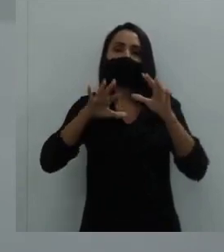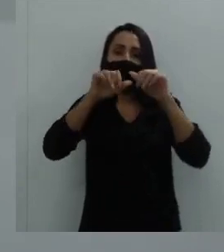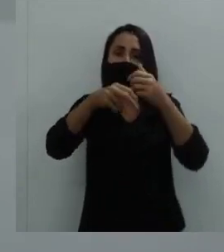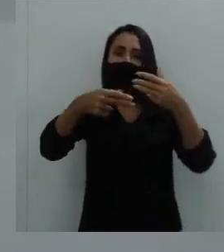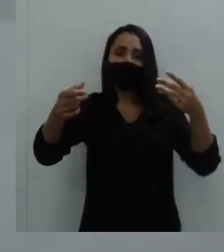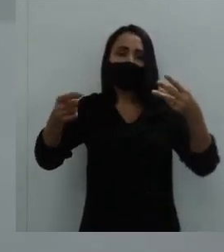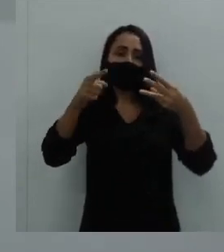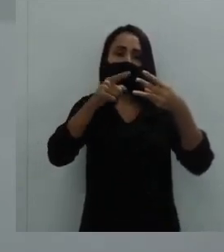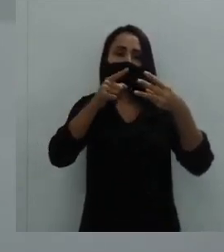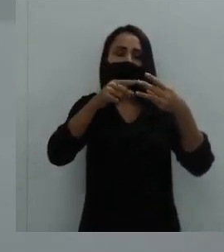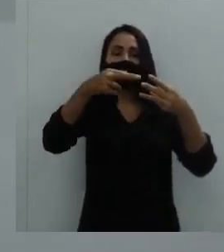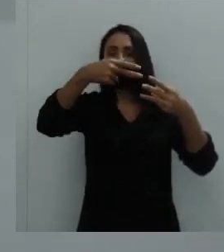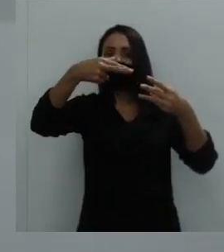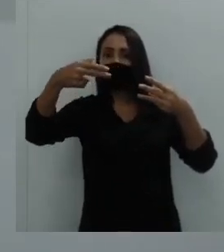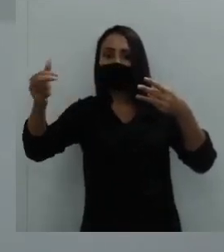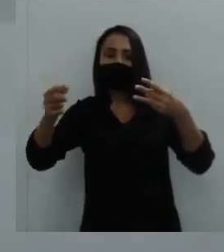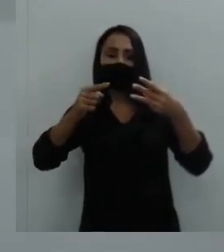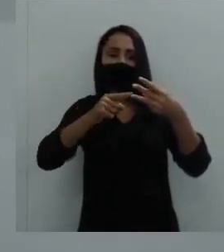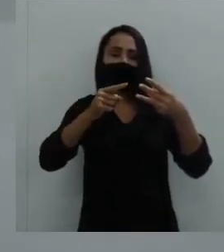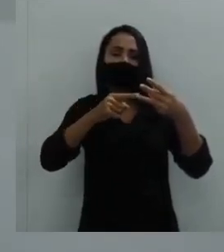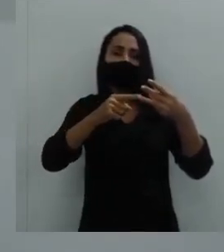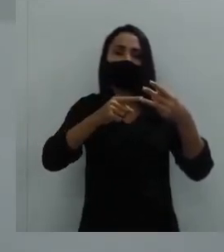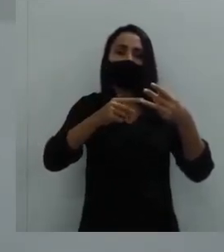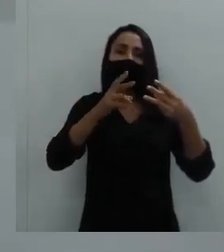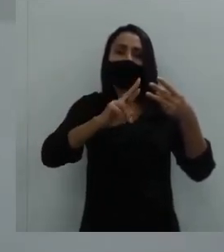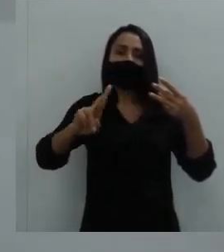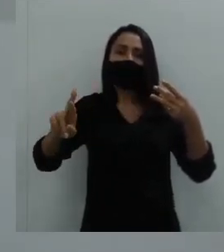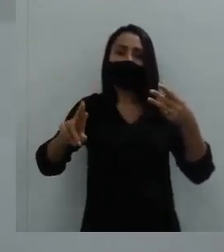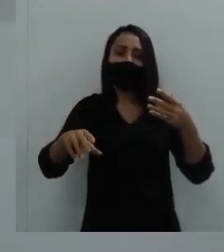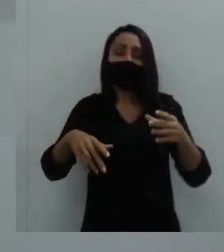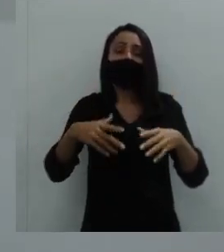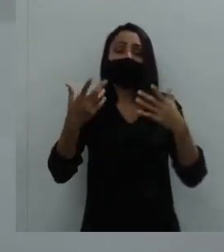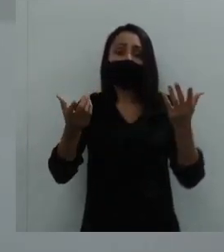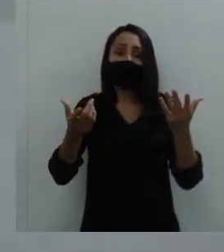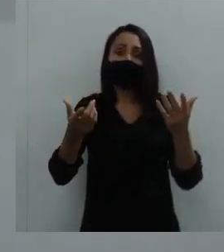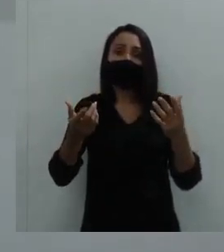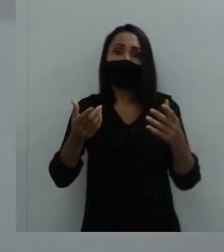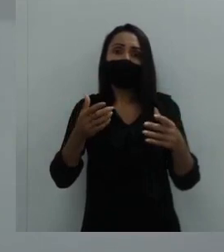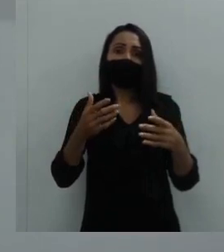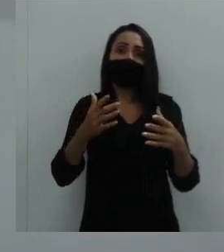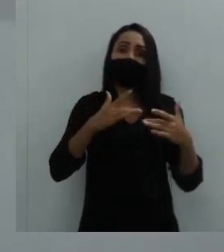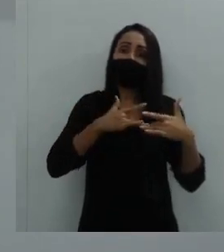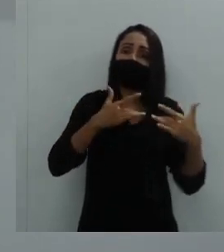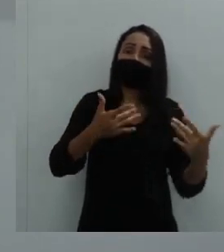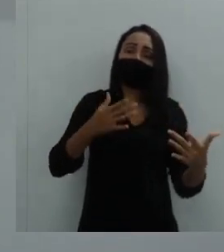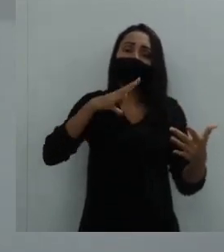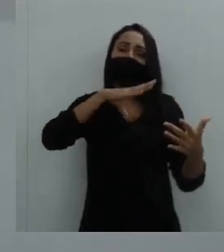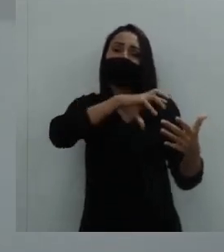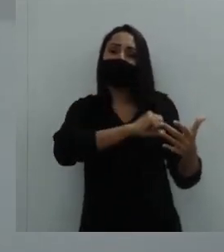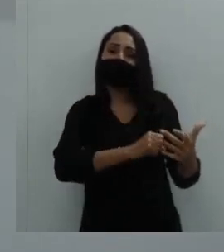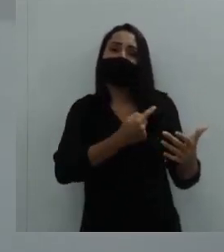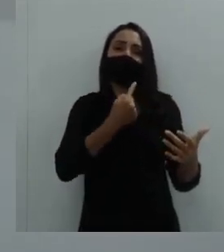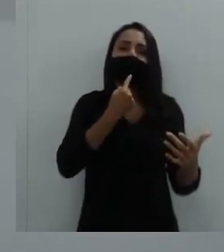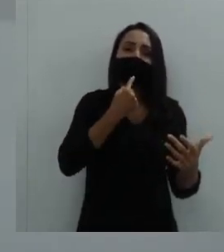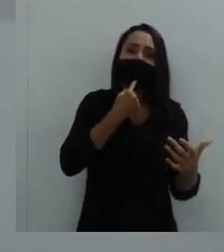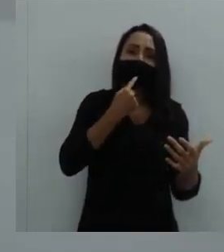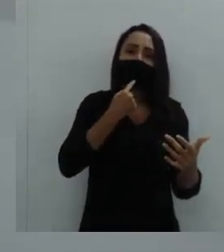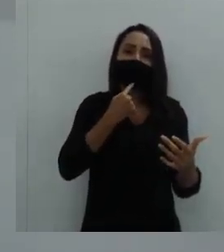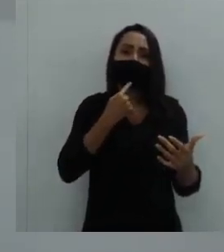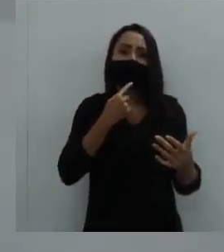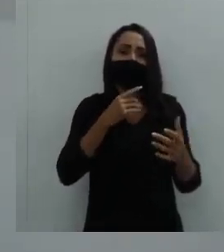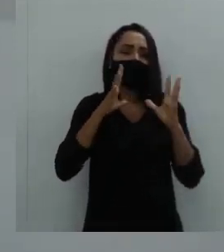objetos, certo? Vão representar as virtudes ou defeitos humanos, a caridade, o amor, a inveja,